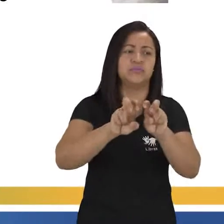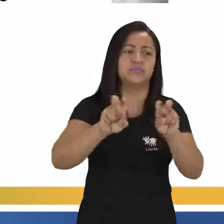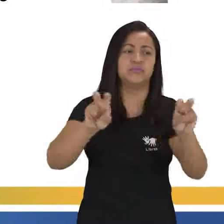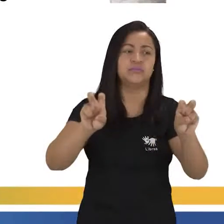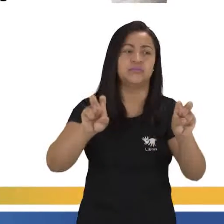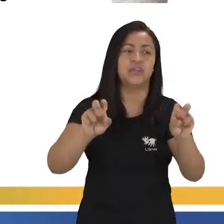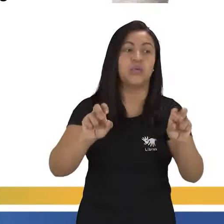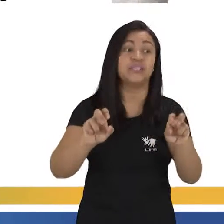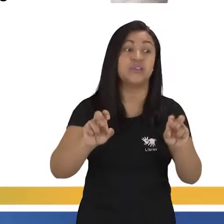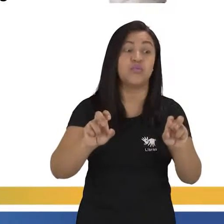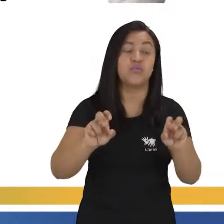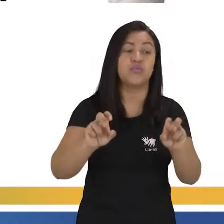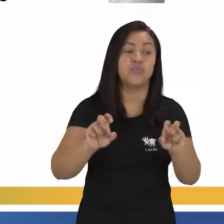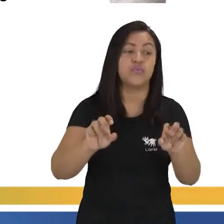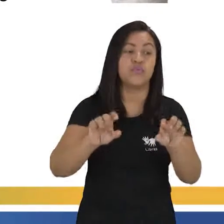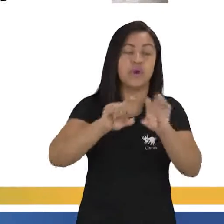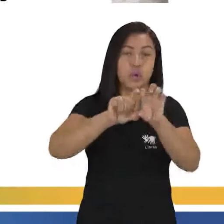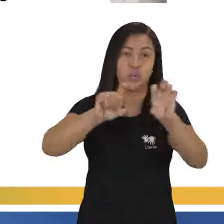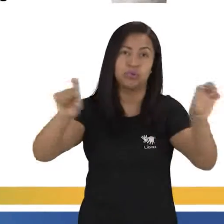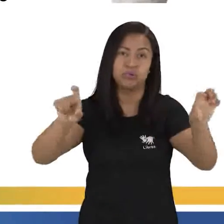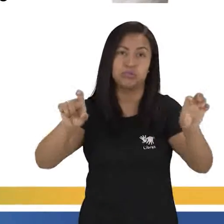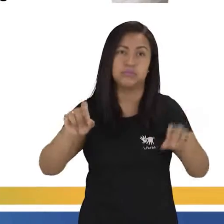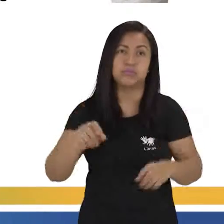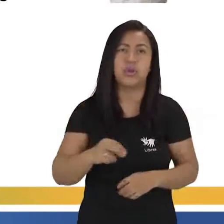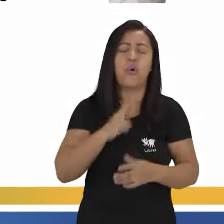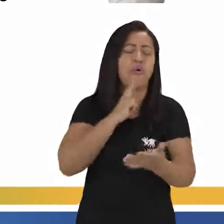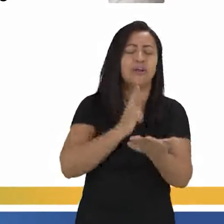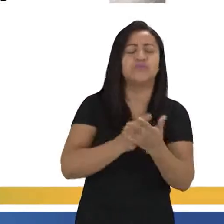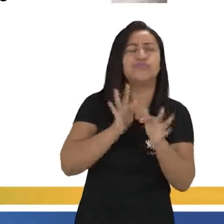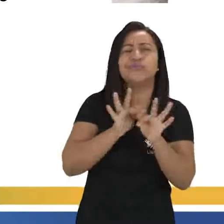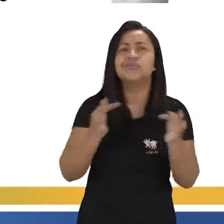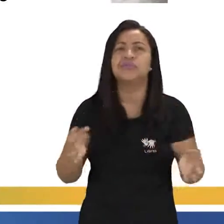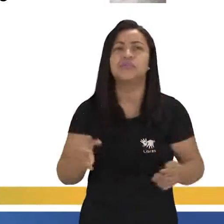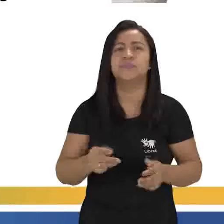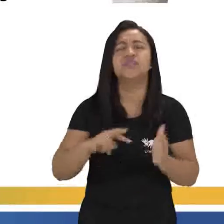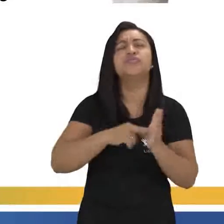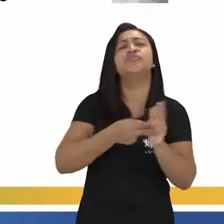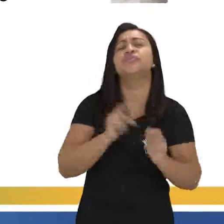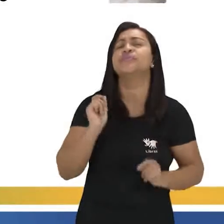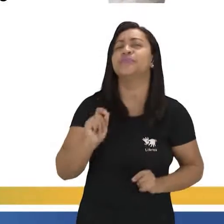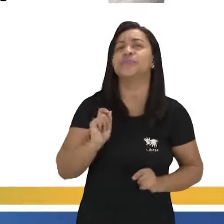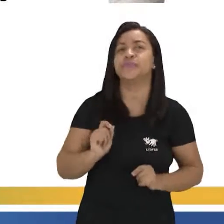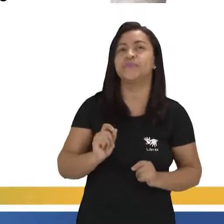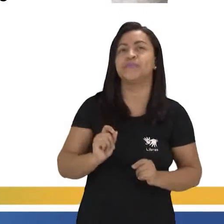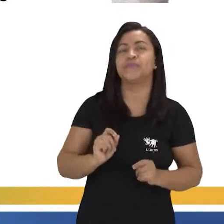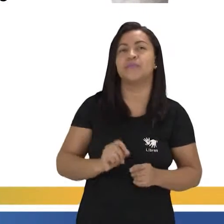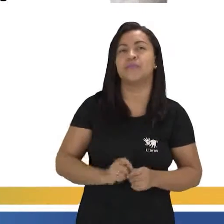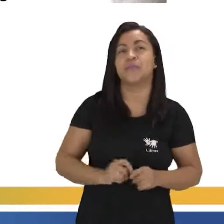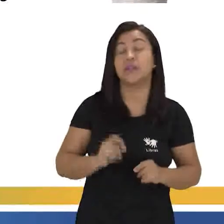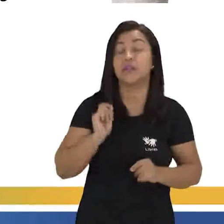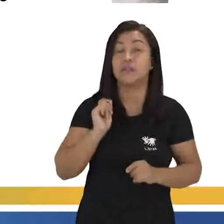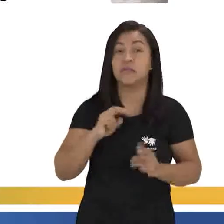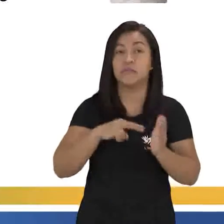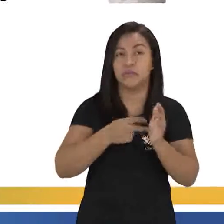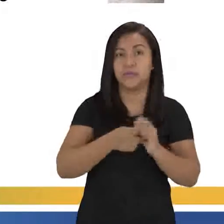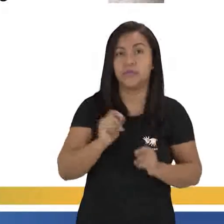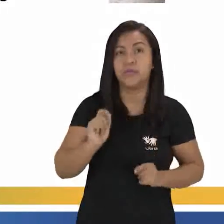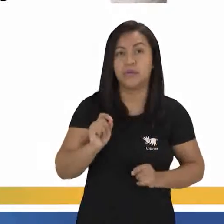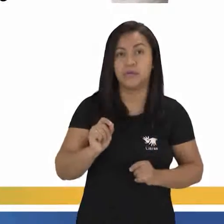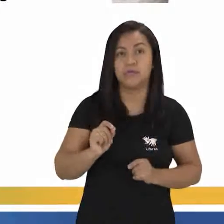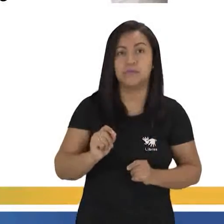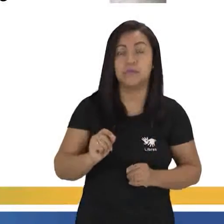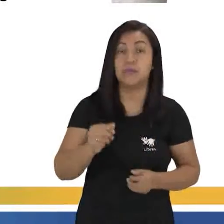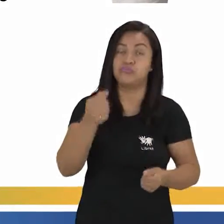precisa desesperar, o resultado é bem simples também. O que isso significa para a gente? Ele significa que